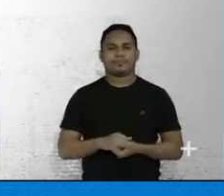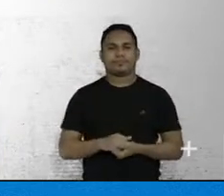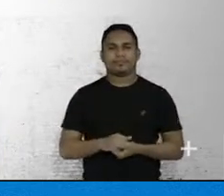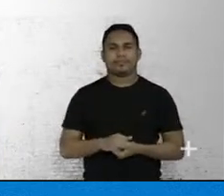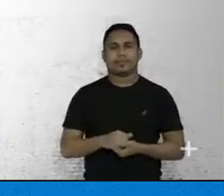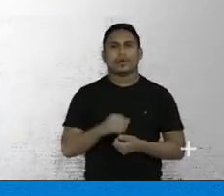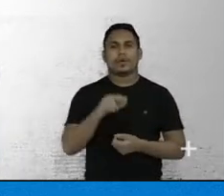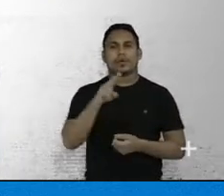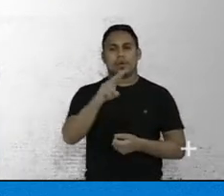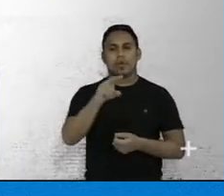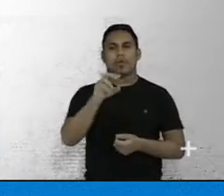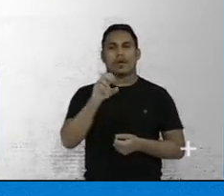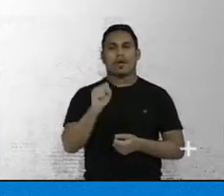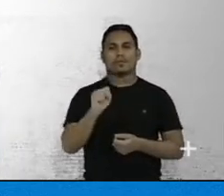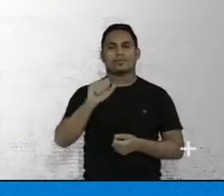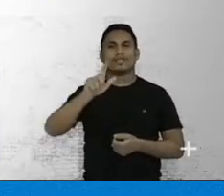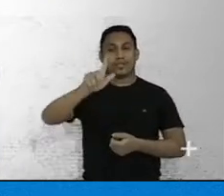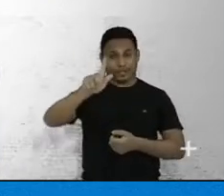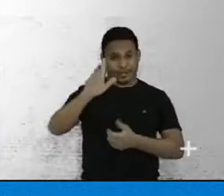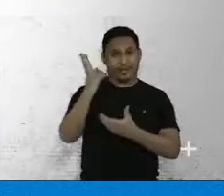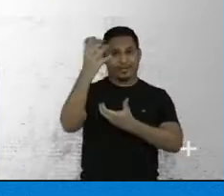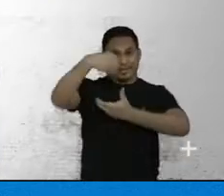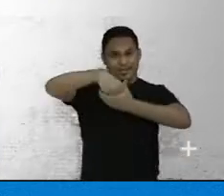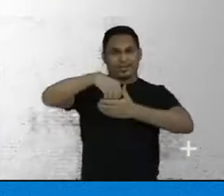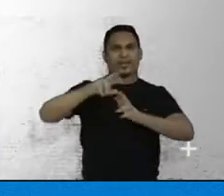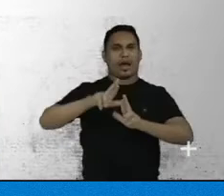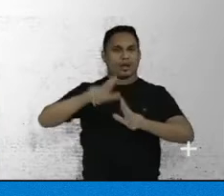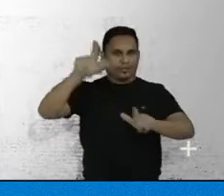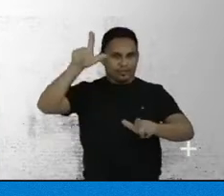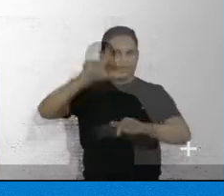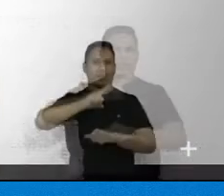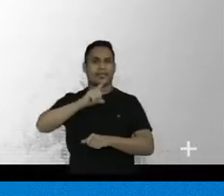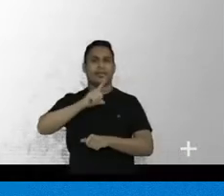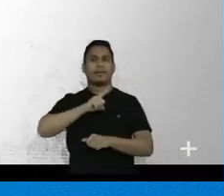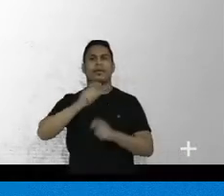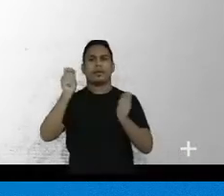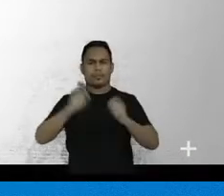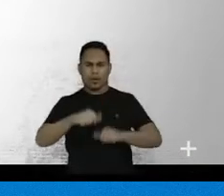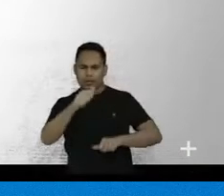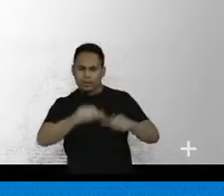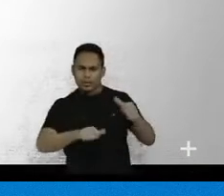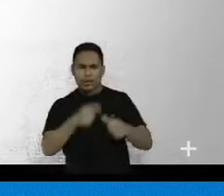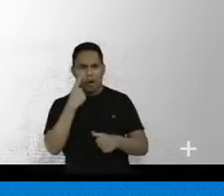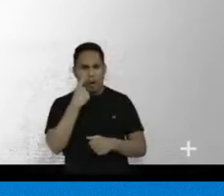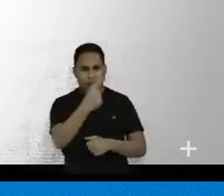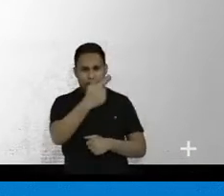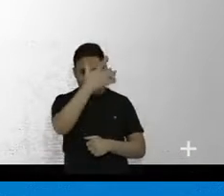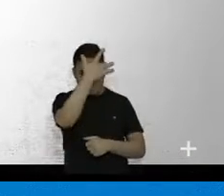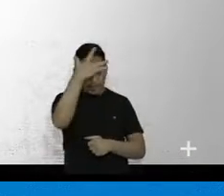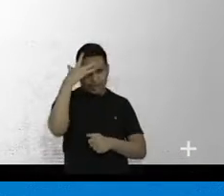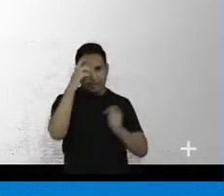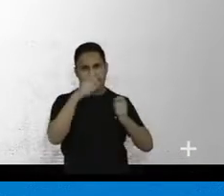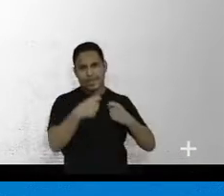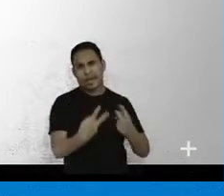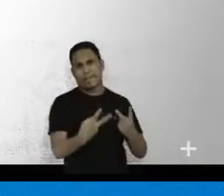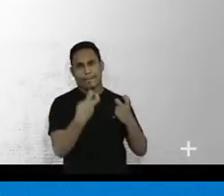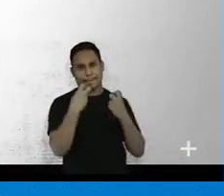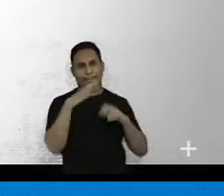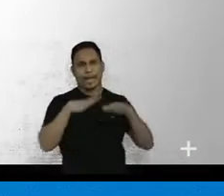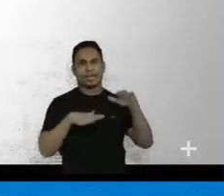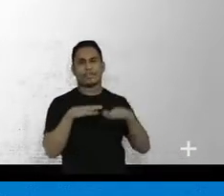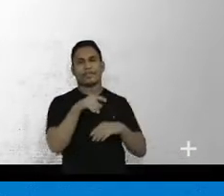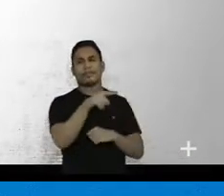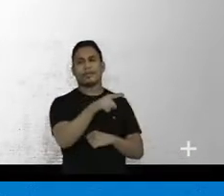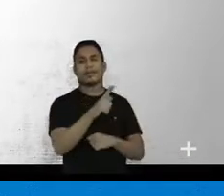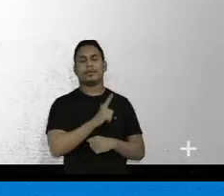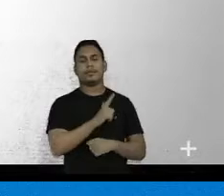gente identifica ou através do exame físico, olhando o paciente, muitas vezes esses pacientes apresentam o BOS, que é aquele aumento do